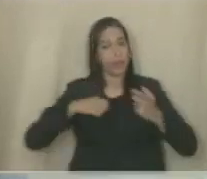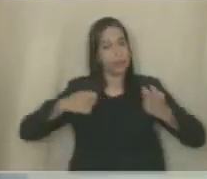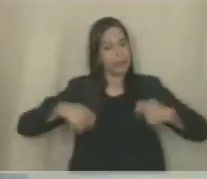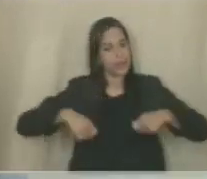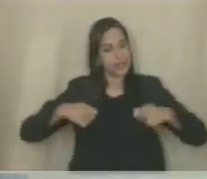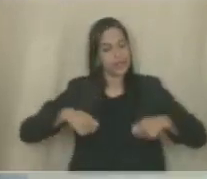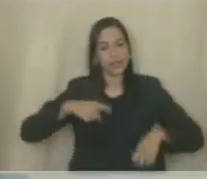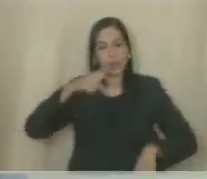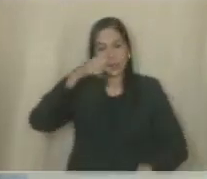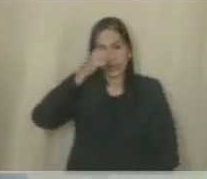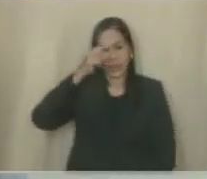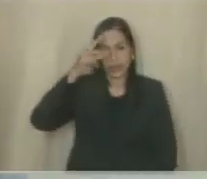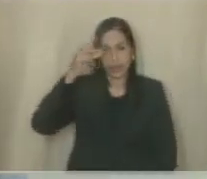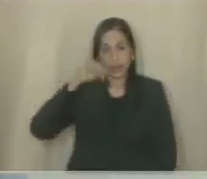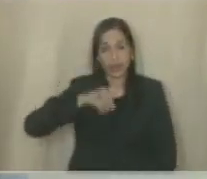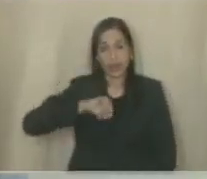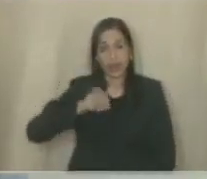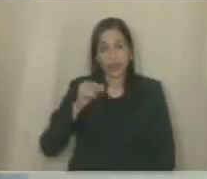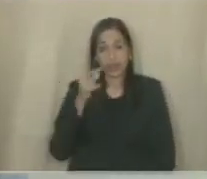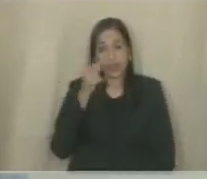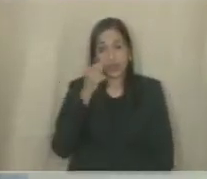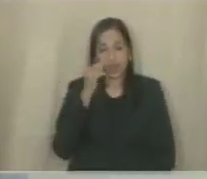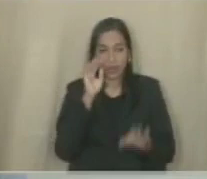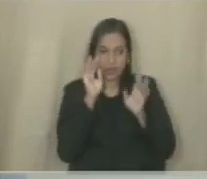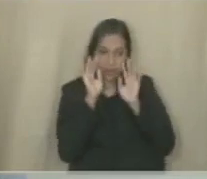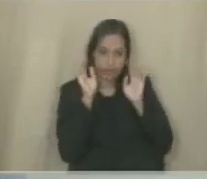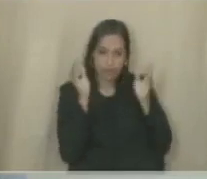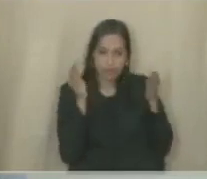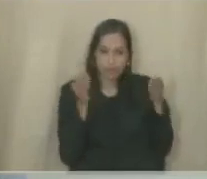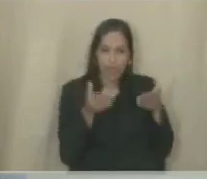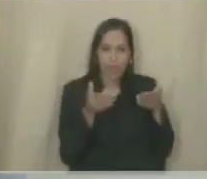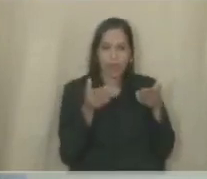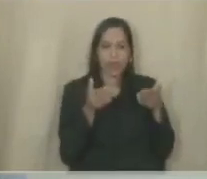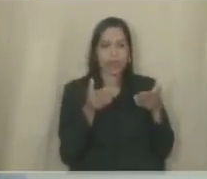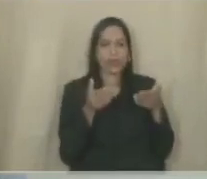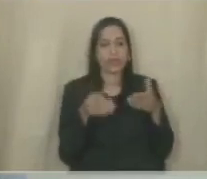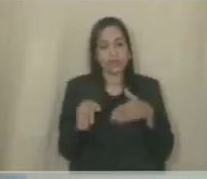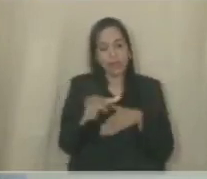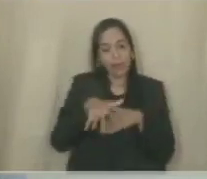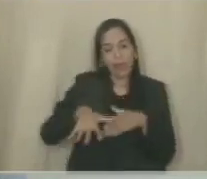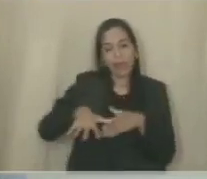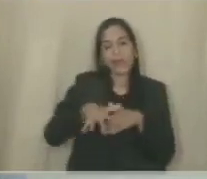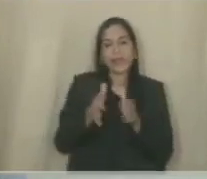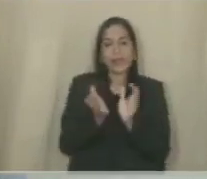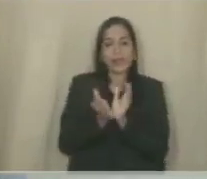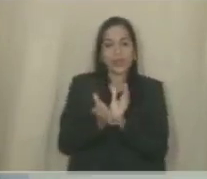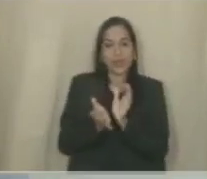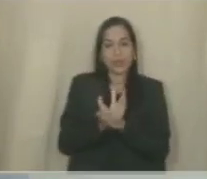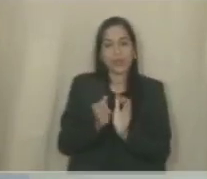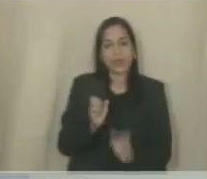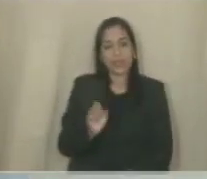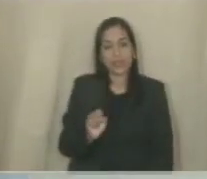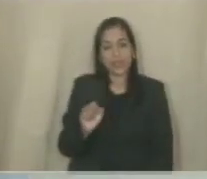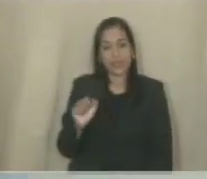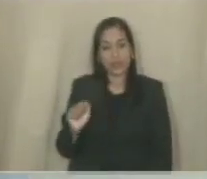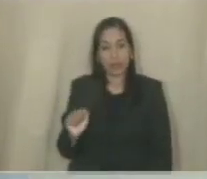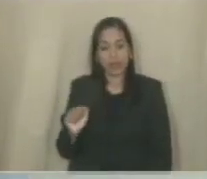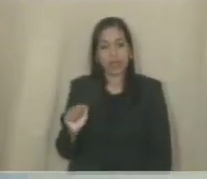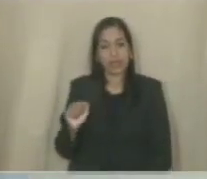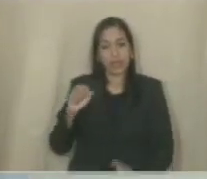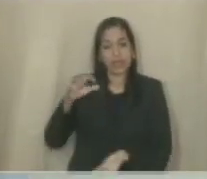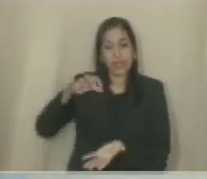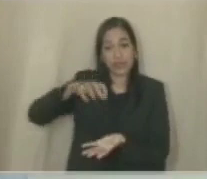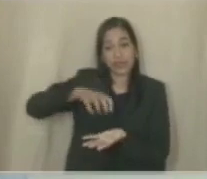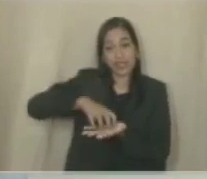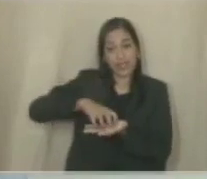prefeito João Campos dê uma olhada melhor para esta comunidade chamada Santo Amaro, que fica no centro